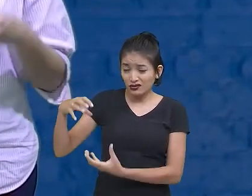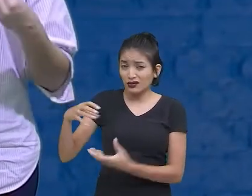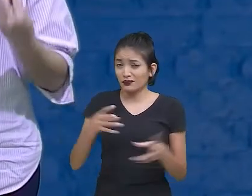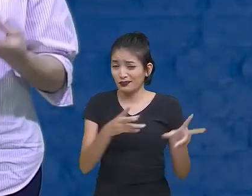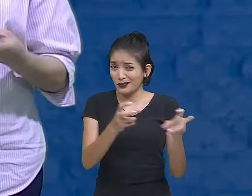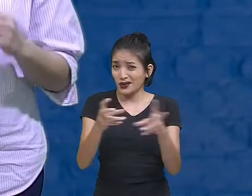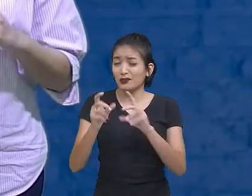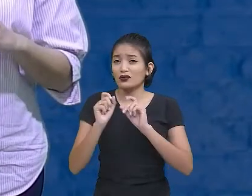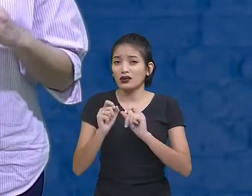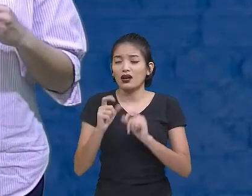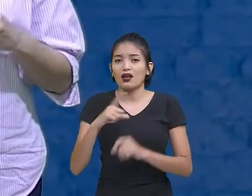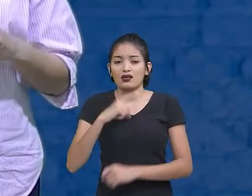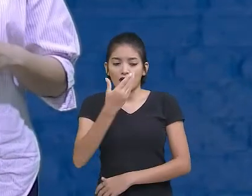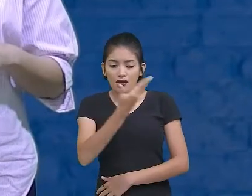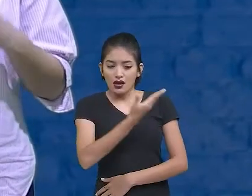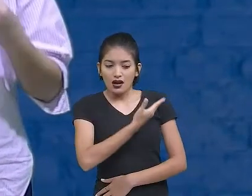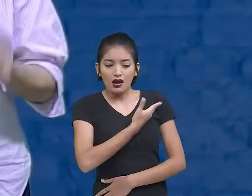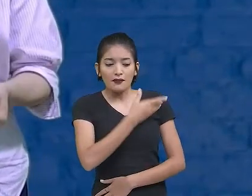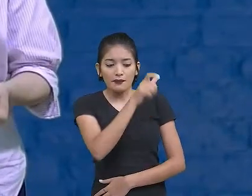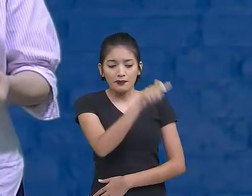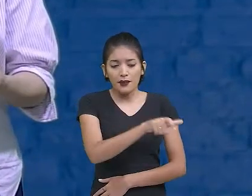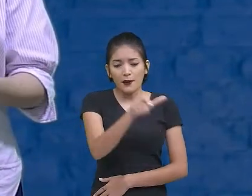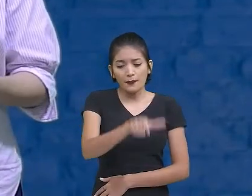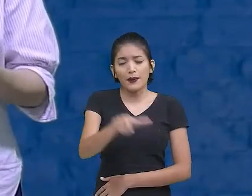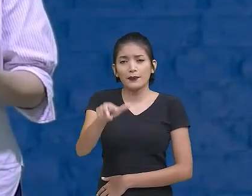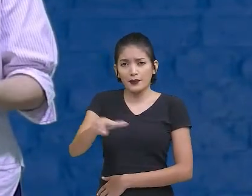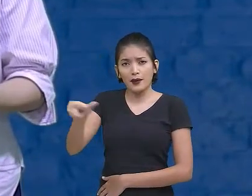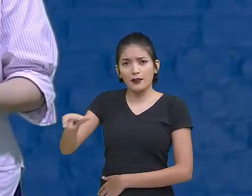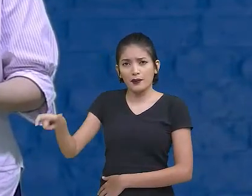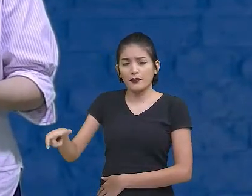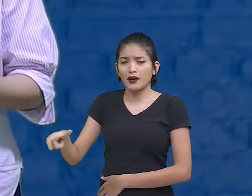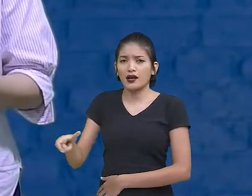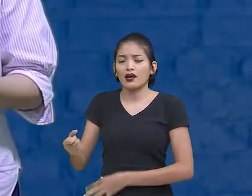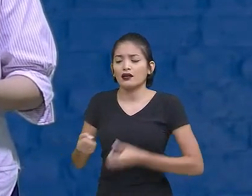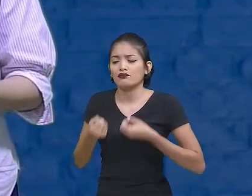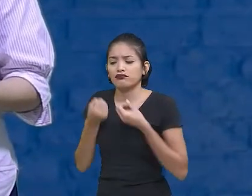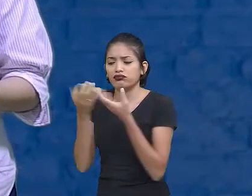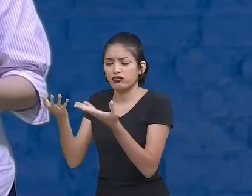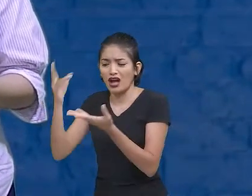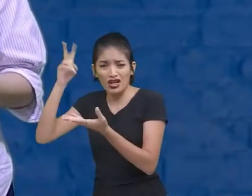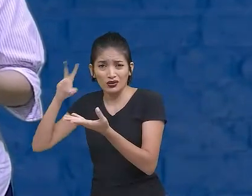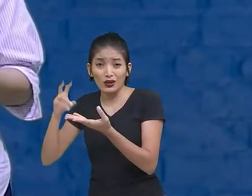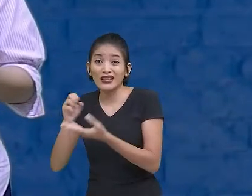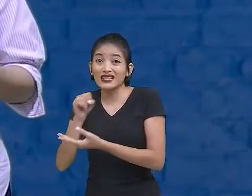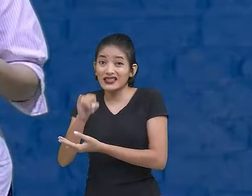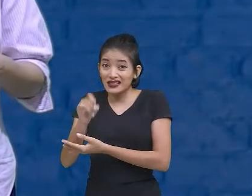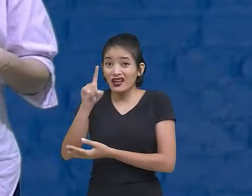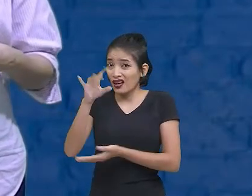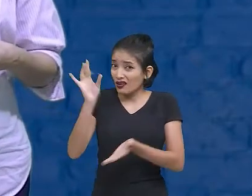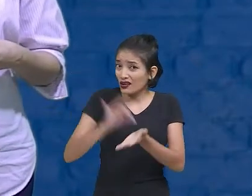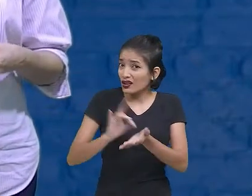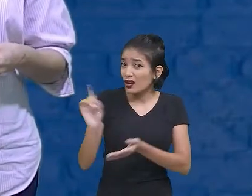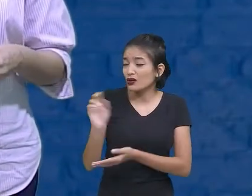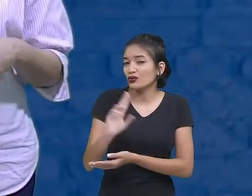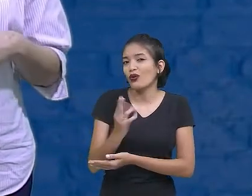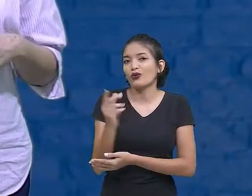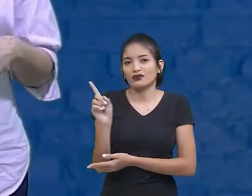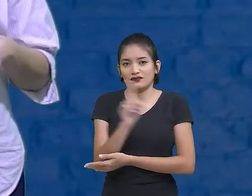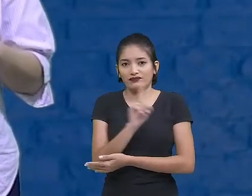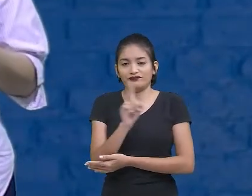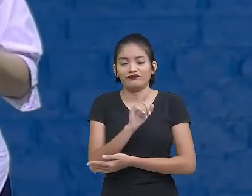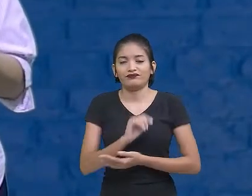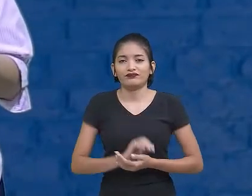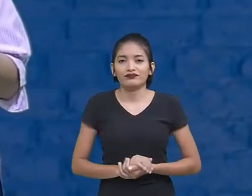muito colega, tem muita gente que passa uma história sem saber se realmente é uma verdade, né?